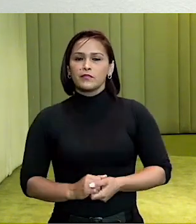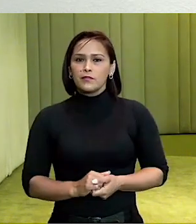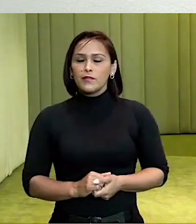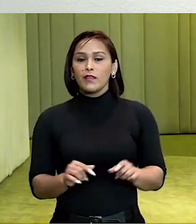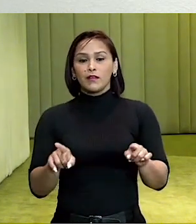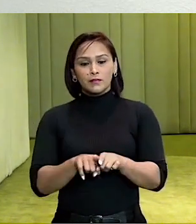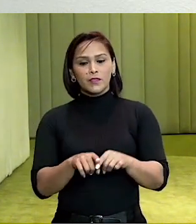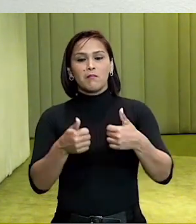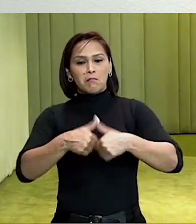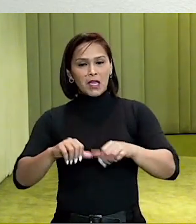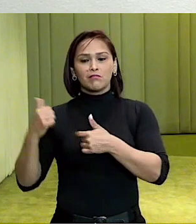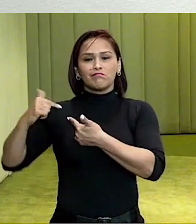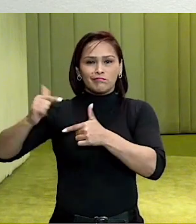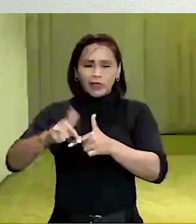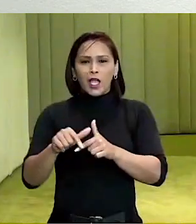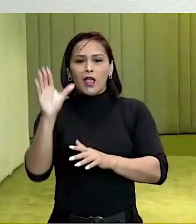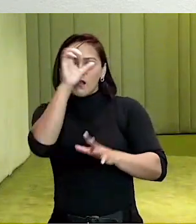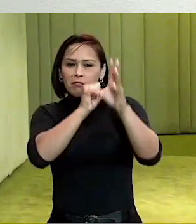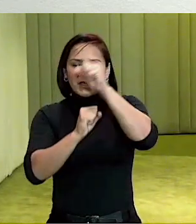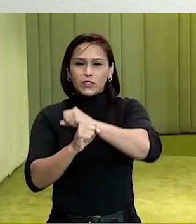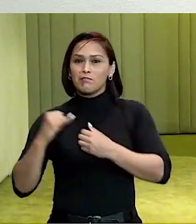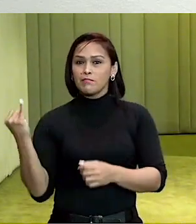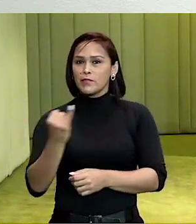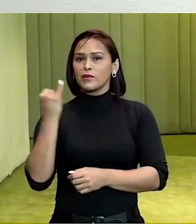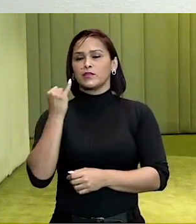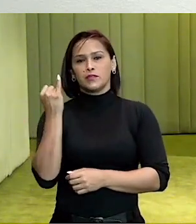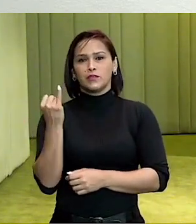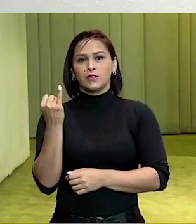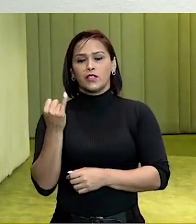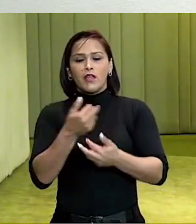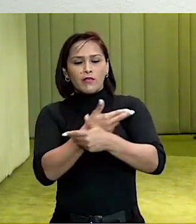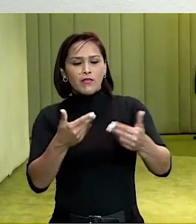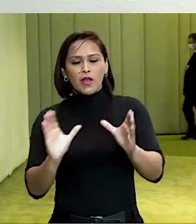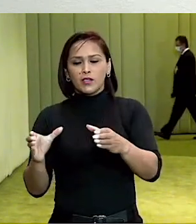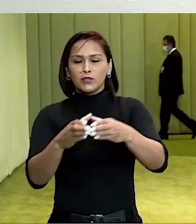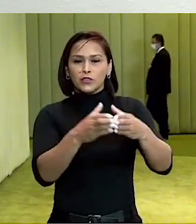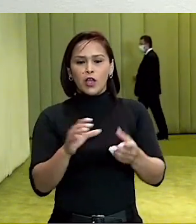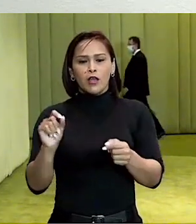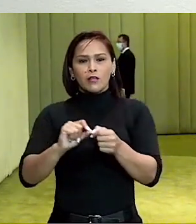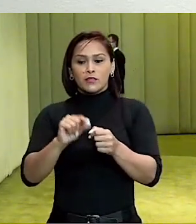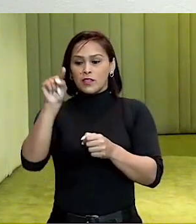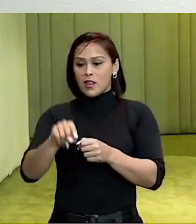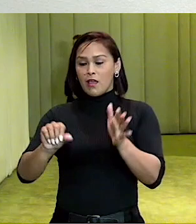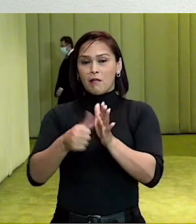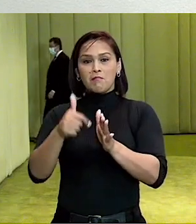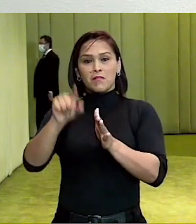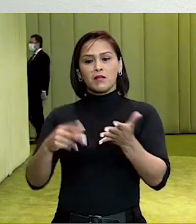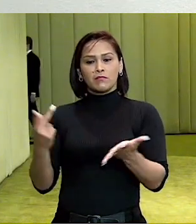Deixou-nos como herança aprendizado inestimável. Em diversas áreas, realizamos ali pela primeira